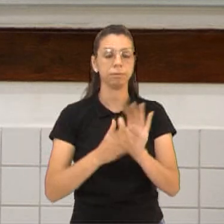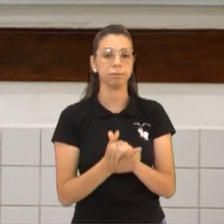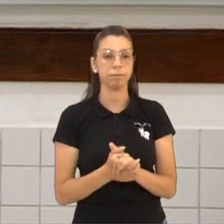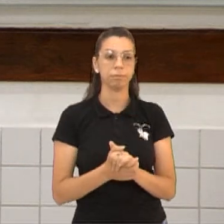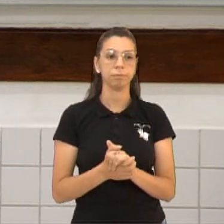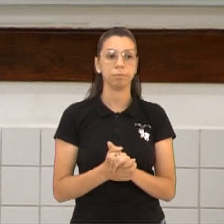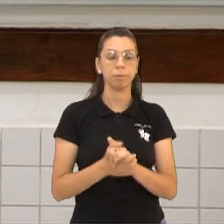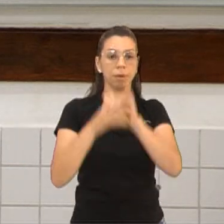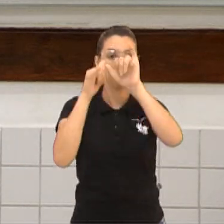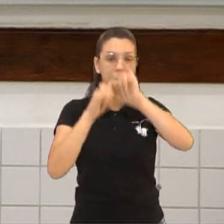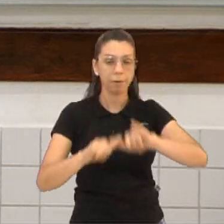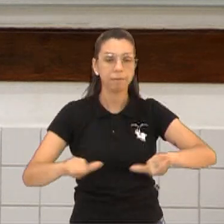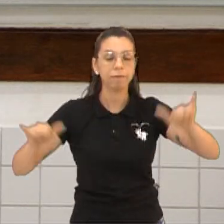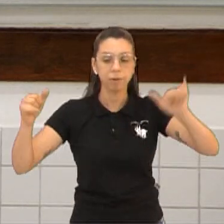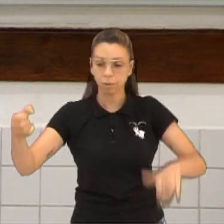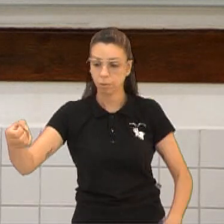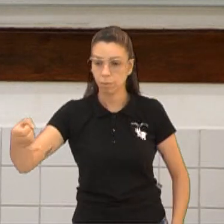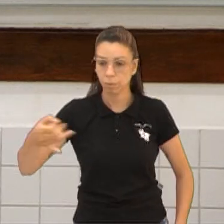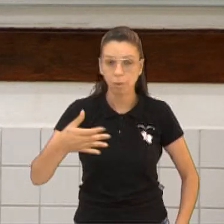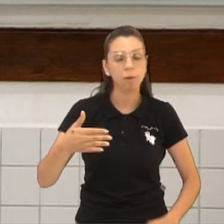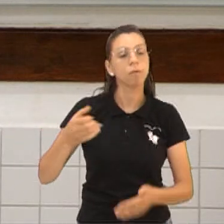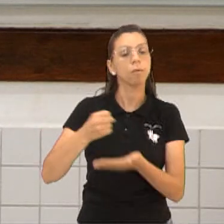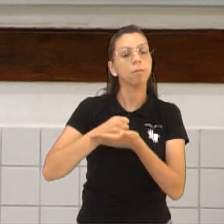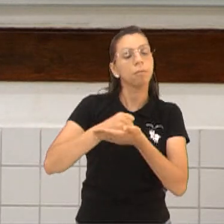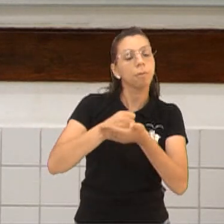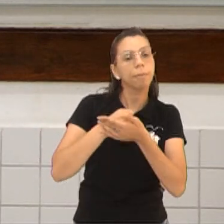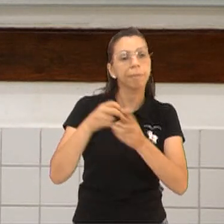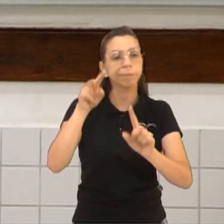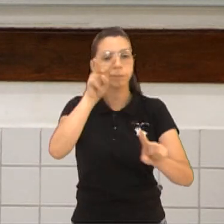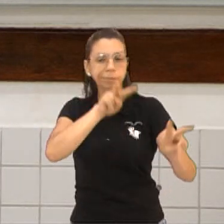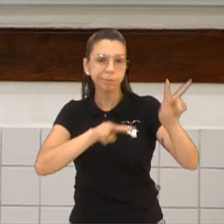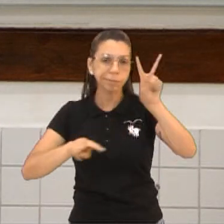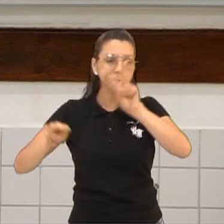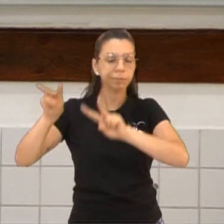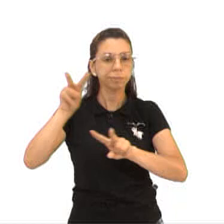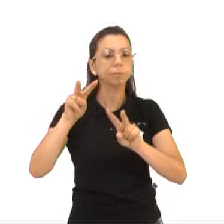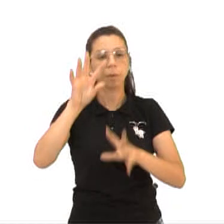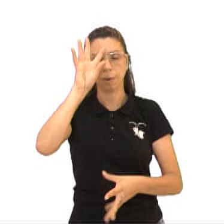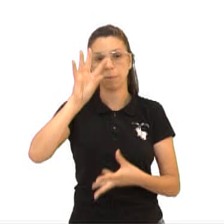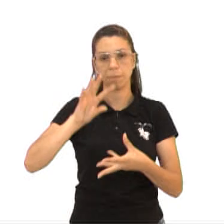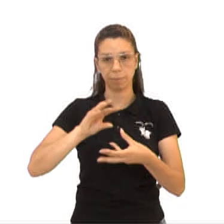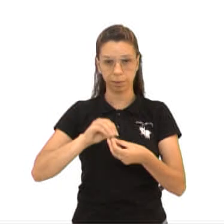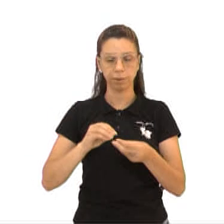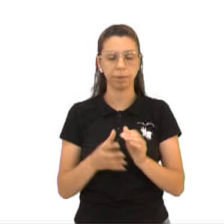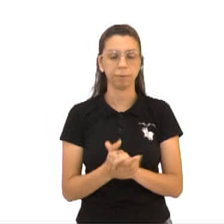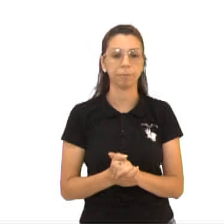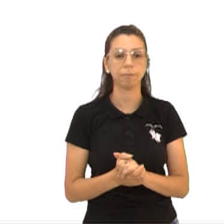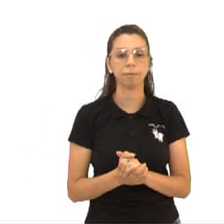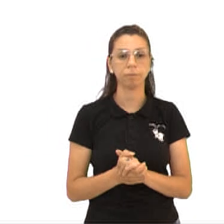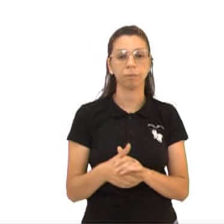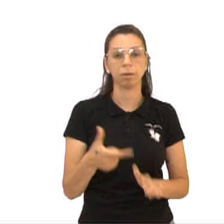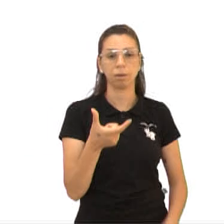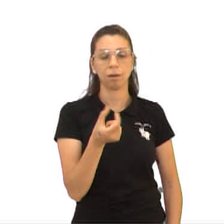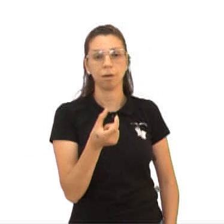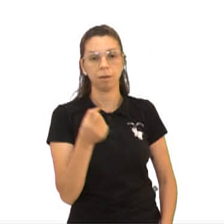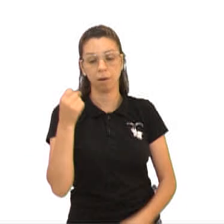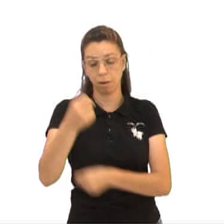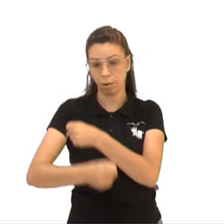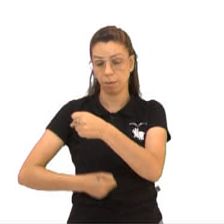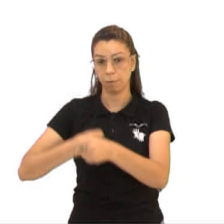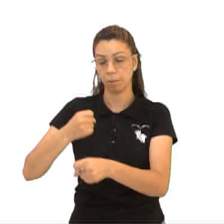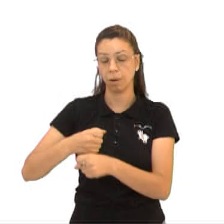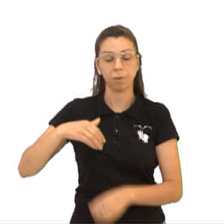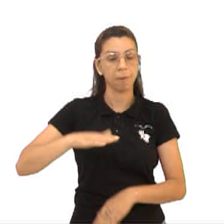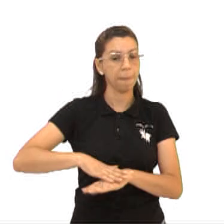Algumas notícias recentes para nos ajudar a ver todo esse panorama aqui da ecologia. 2020 é o ano mais quente